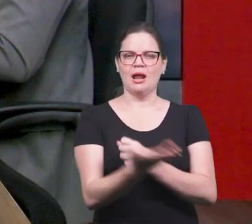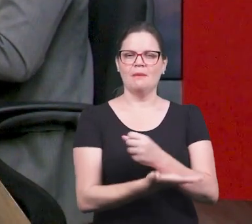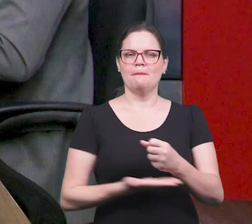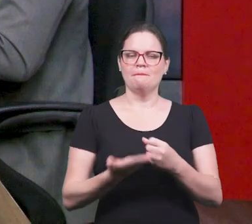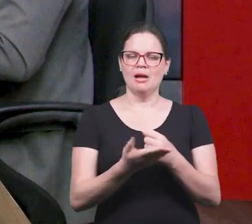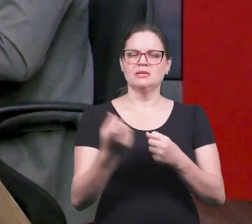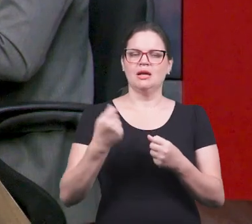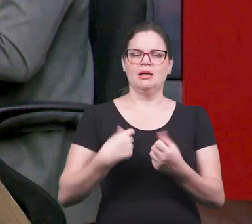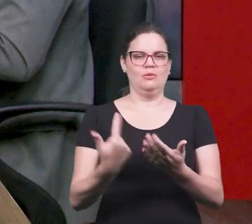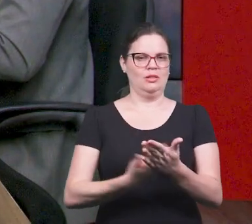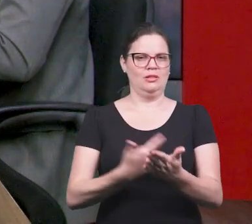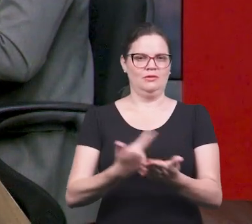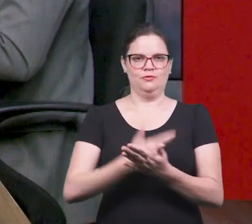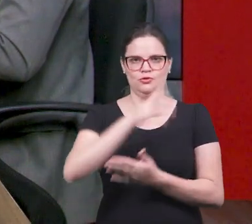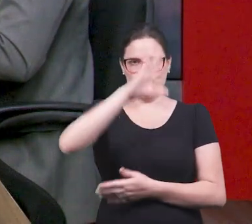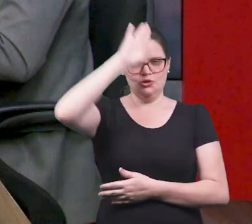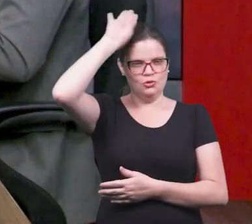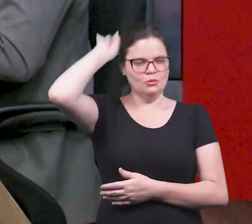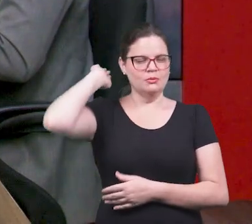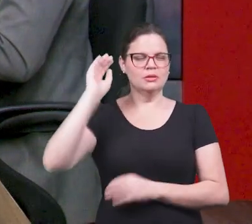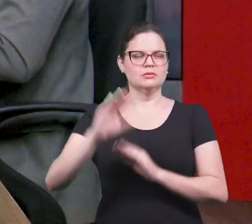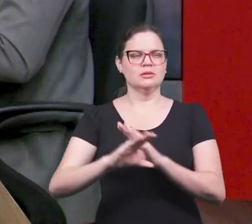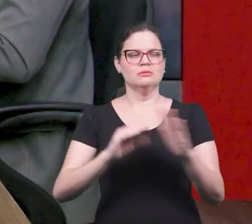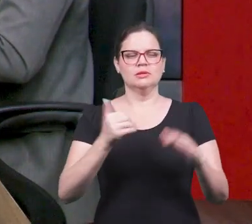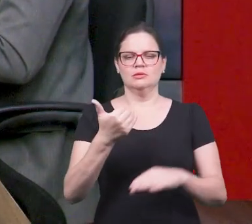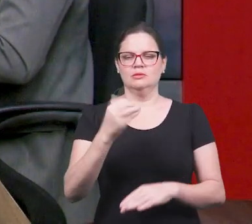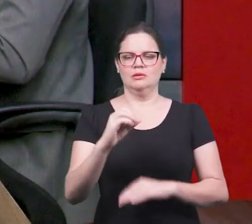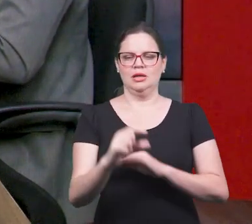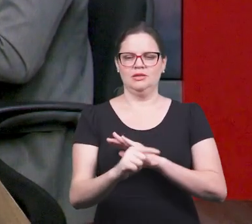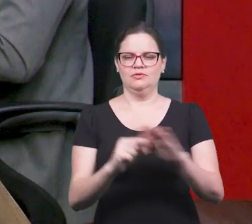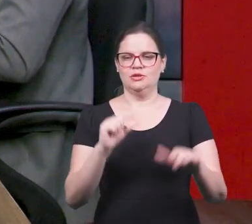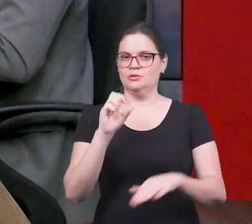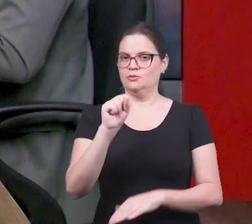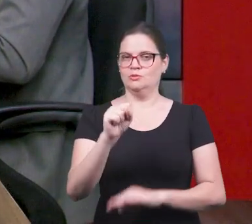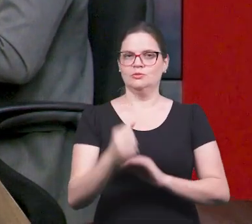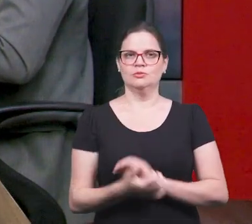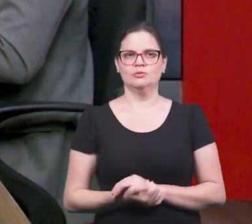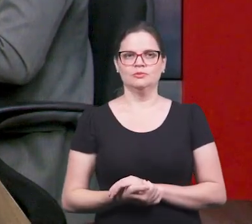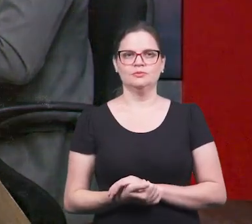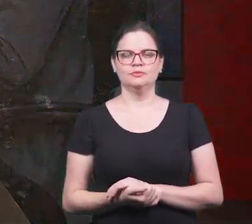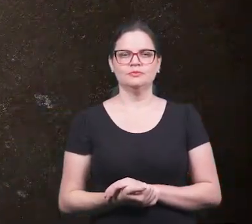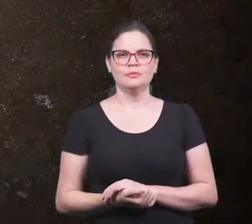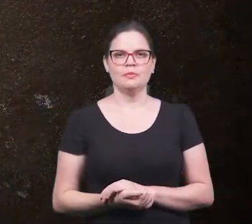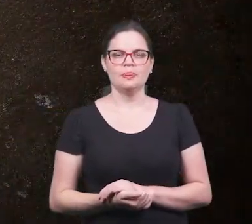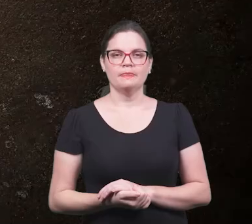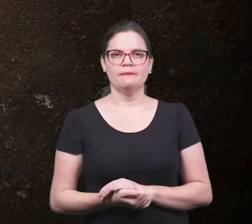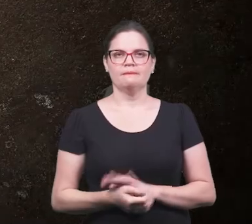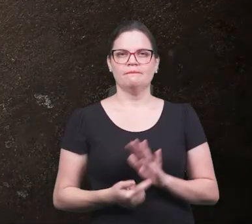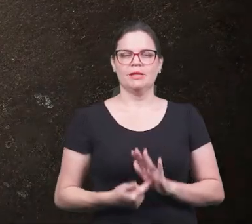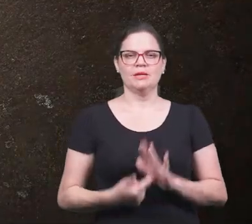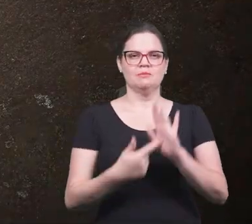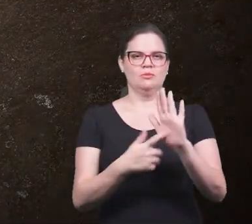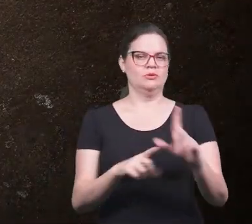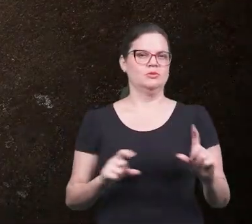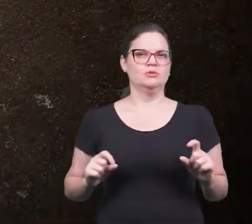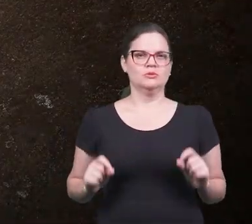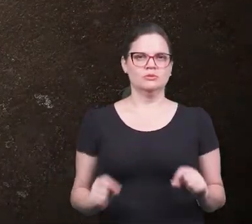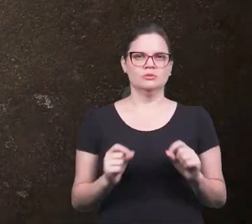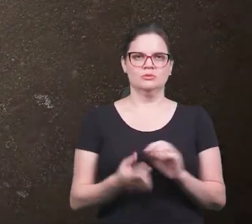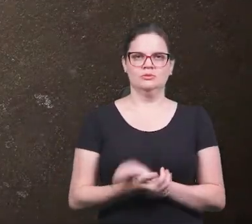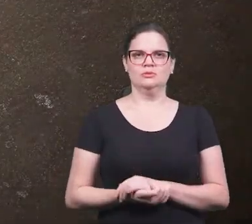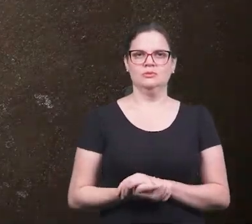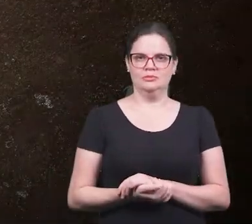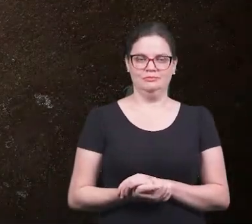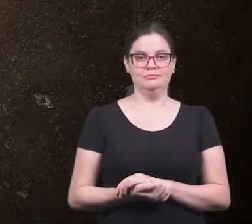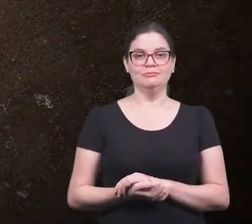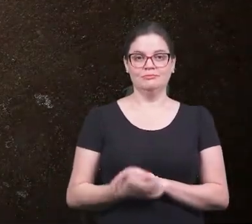Romanos capítulo 10, o verso 8, o apóstolo Paulo, ele diz o seguinte, a palavra está